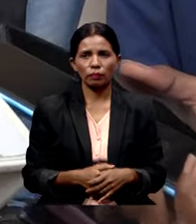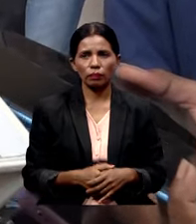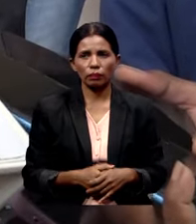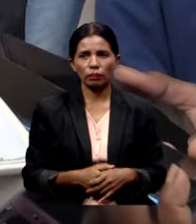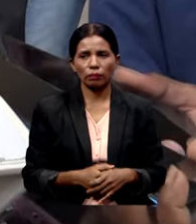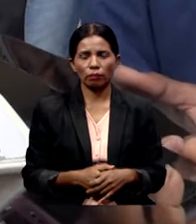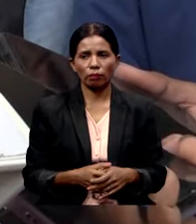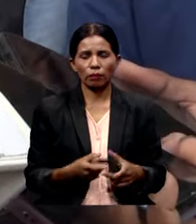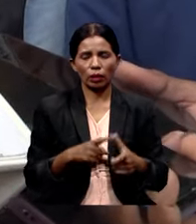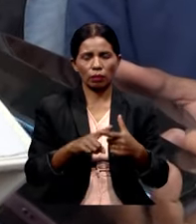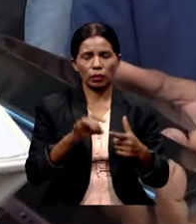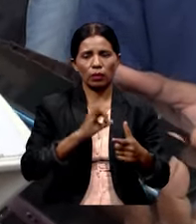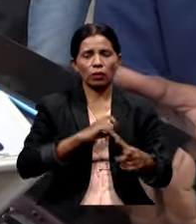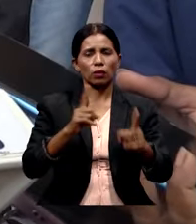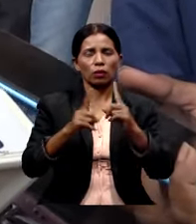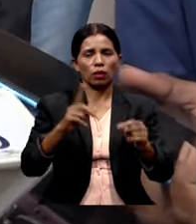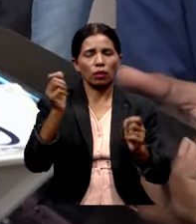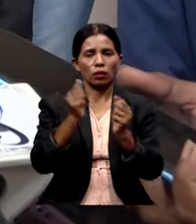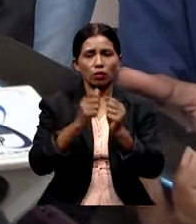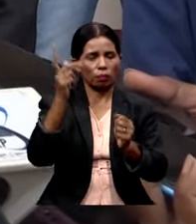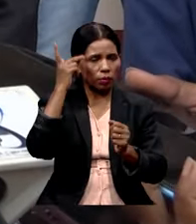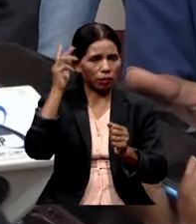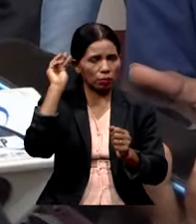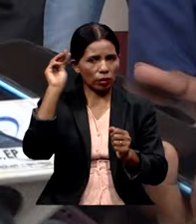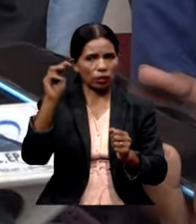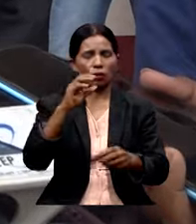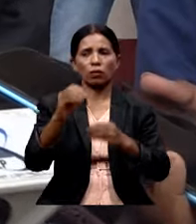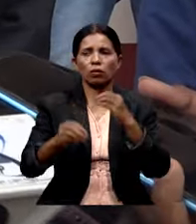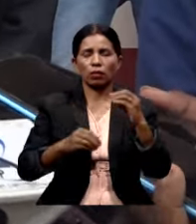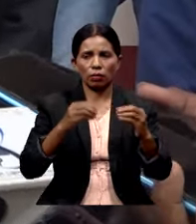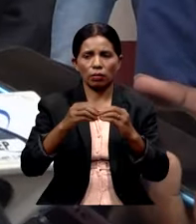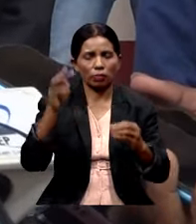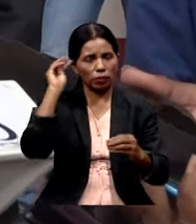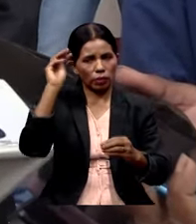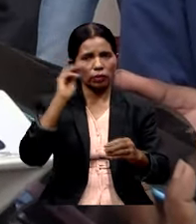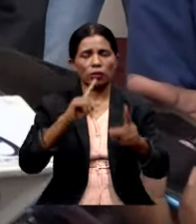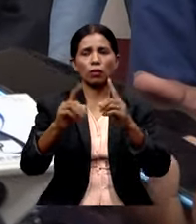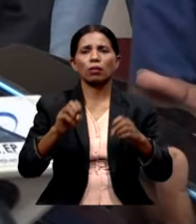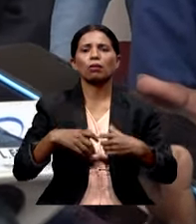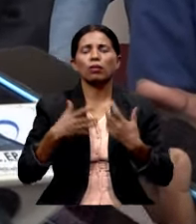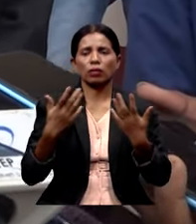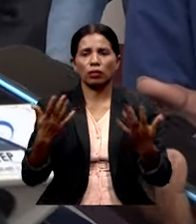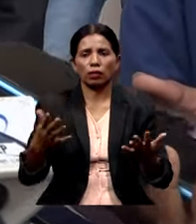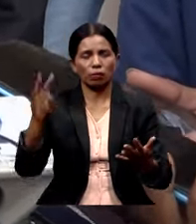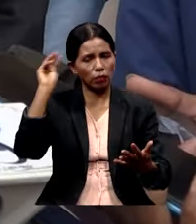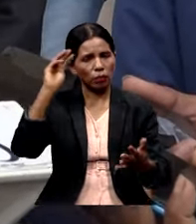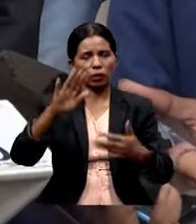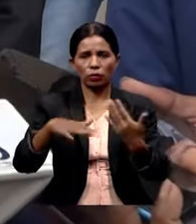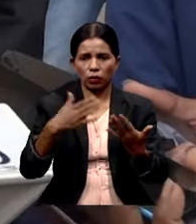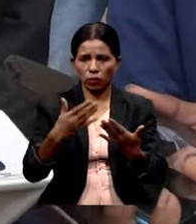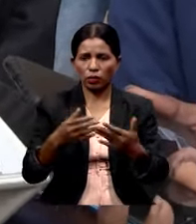mas depois, eu escolhi o primeiro-ministro para a Rona, o primeiro-ministro tinha explicação, o ISA, o Ministério Estrangeiro, a